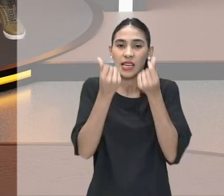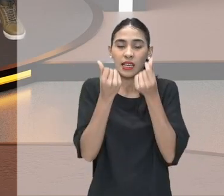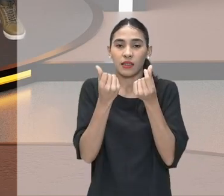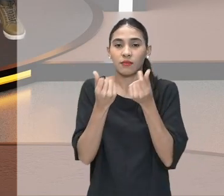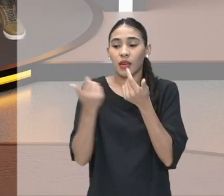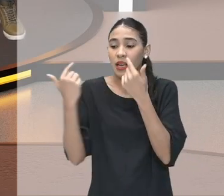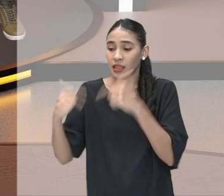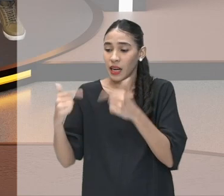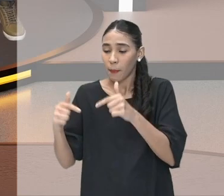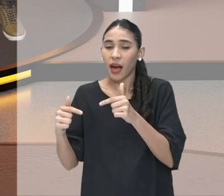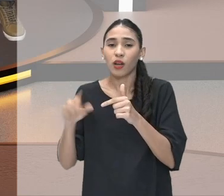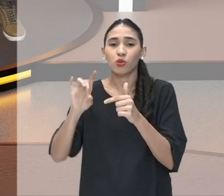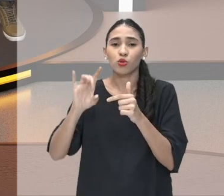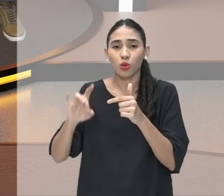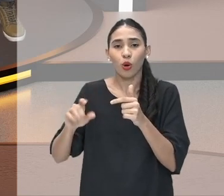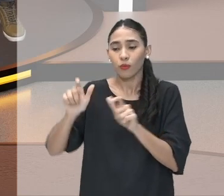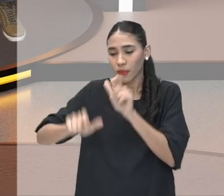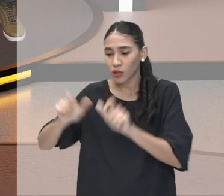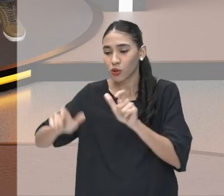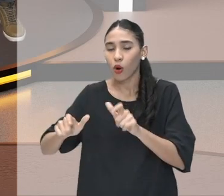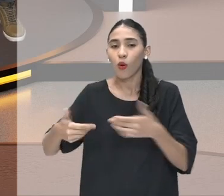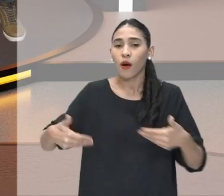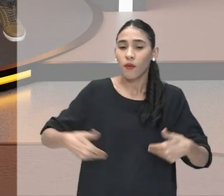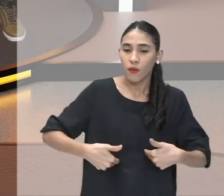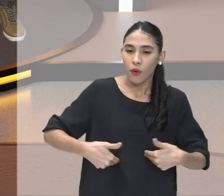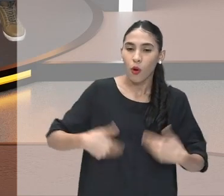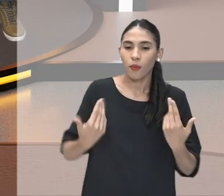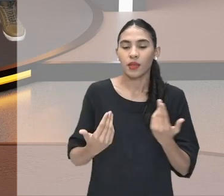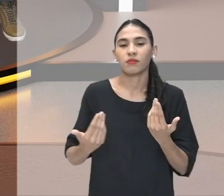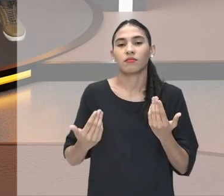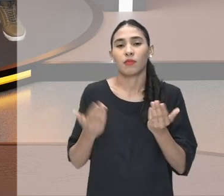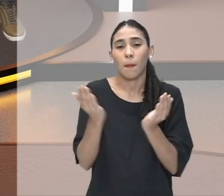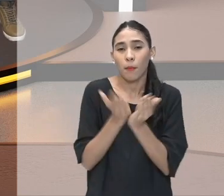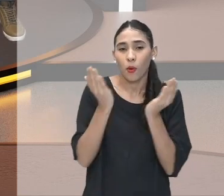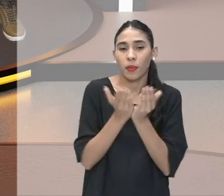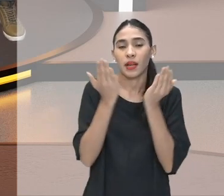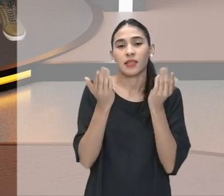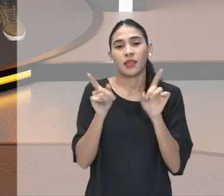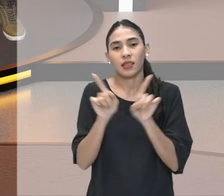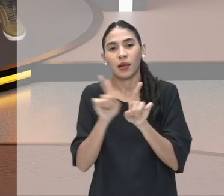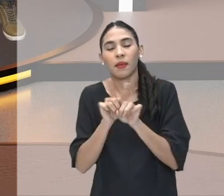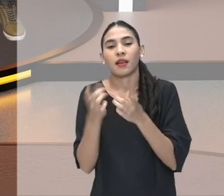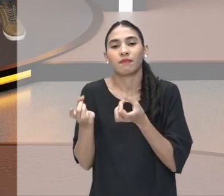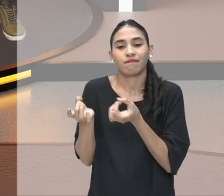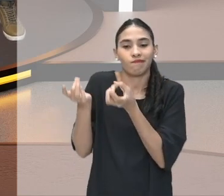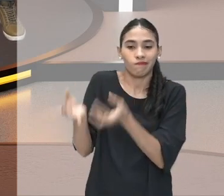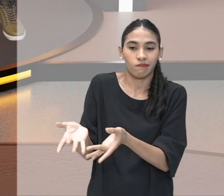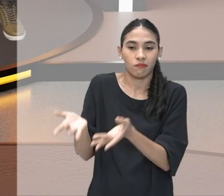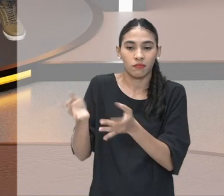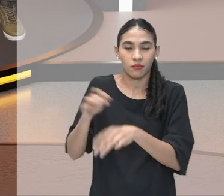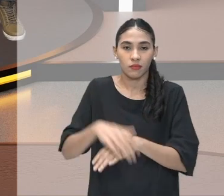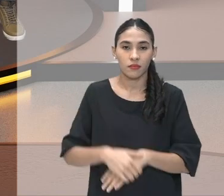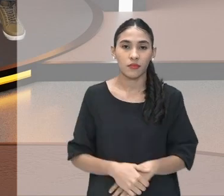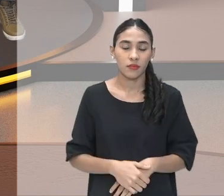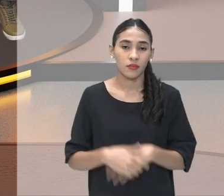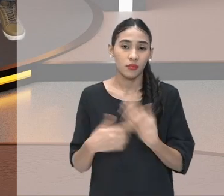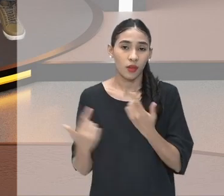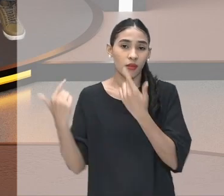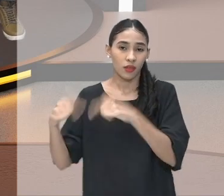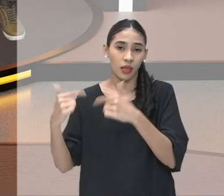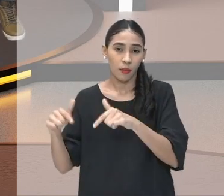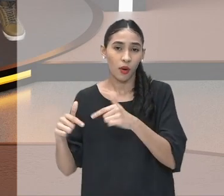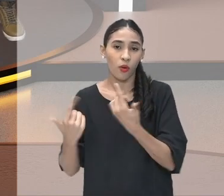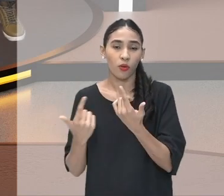A fome, a miséria e o abandono. Aos trabalhadores ficou